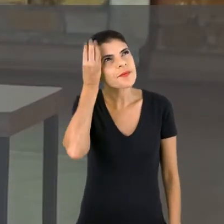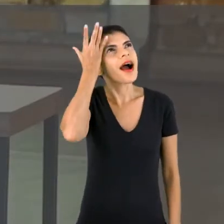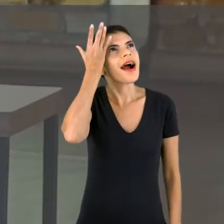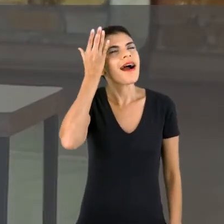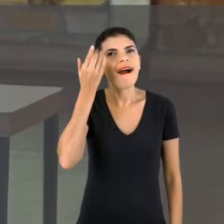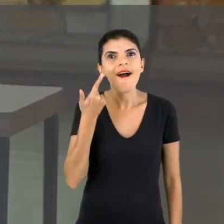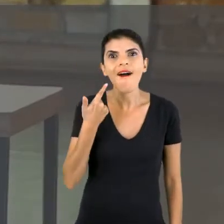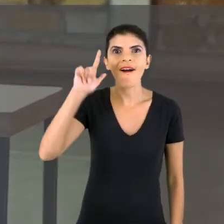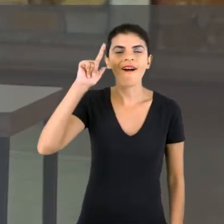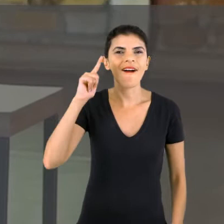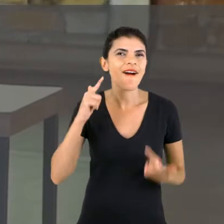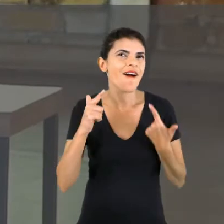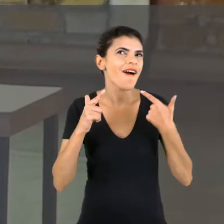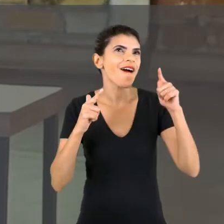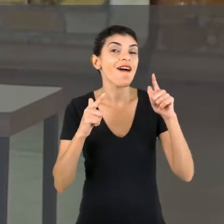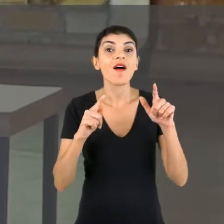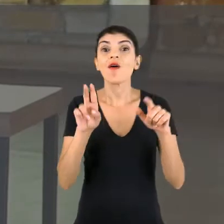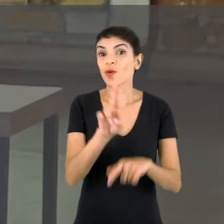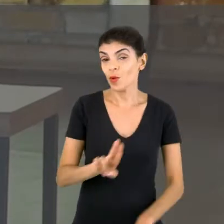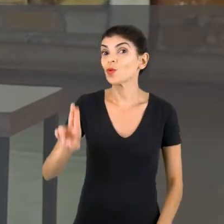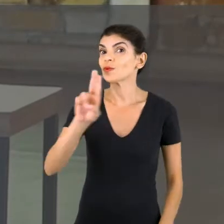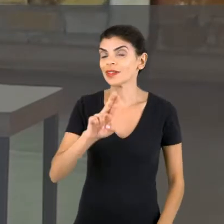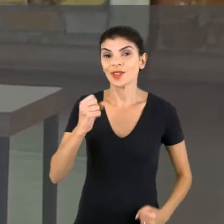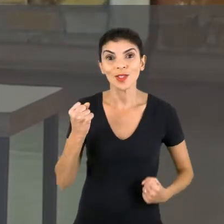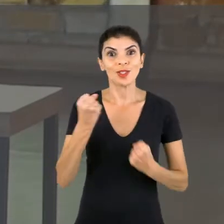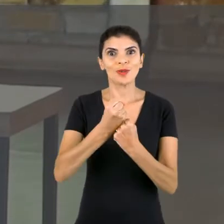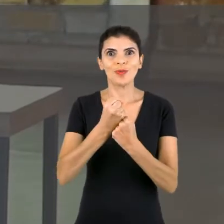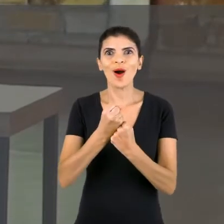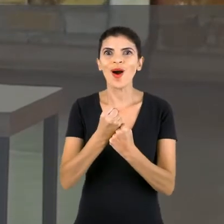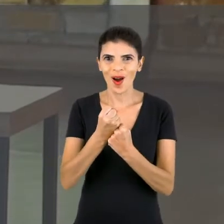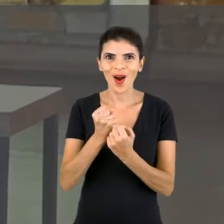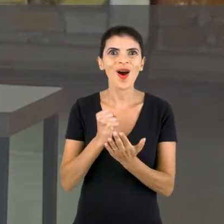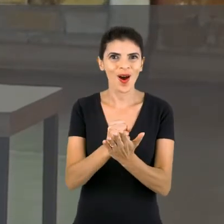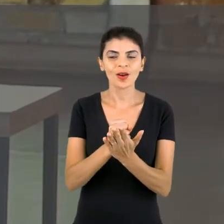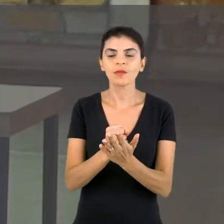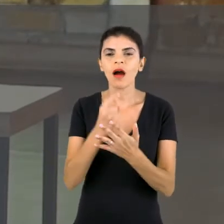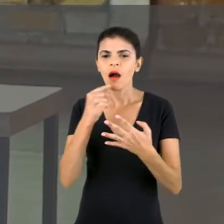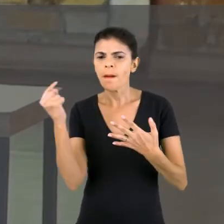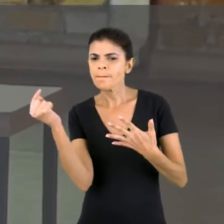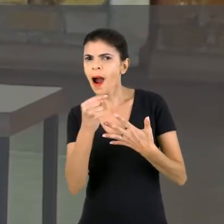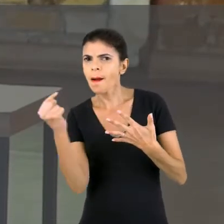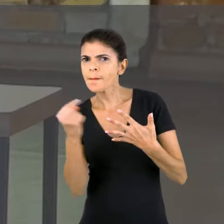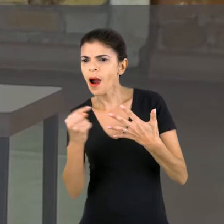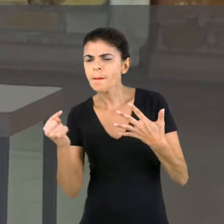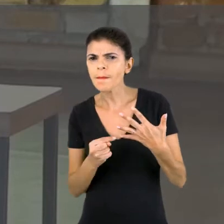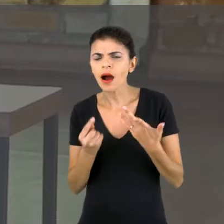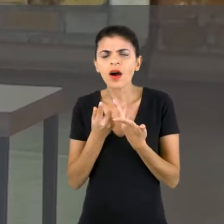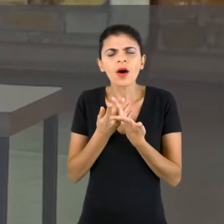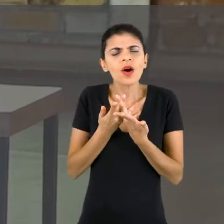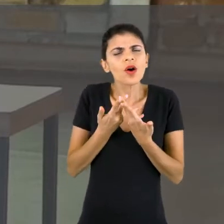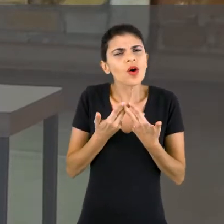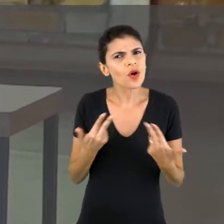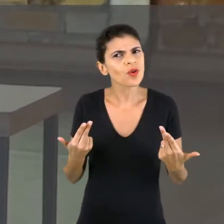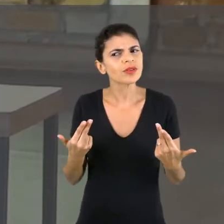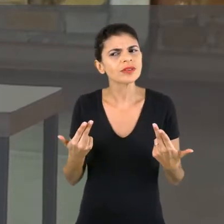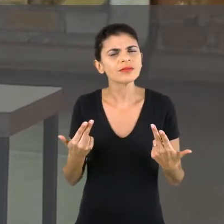sido alterados. A gente usava o suporte do coletivo para pontuar para o outro uma coisa